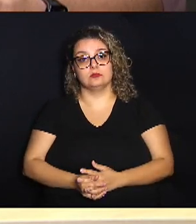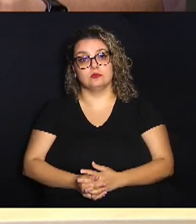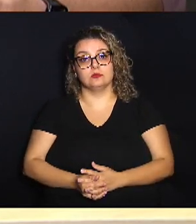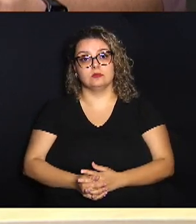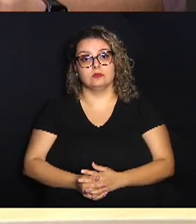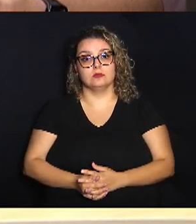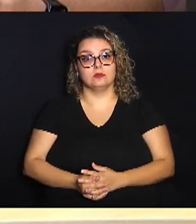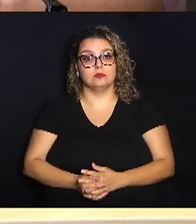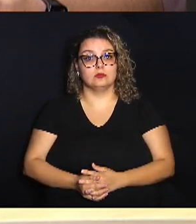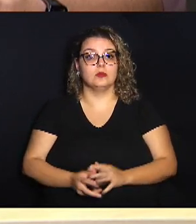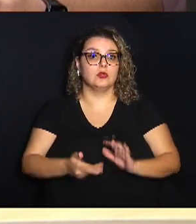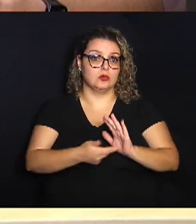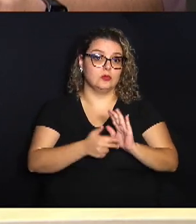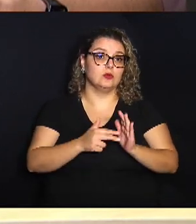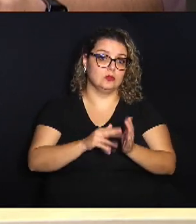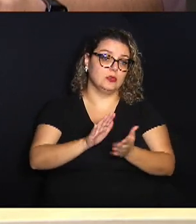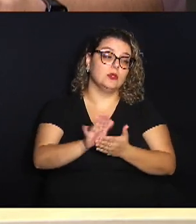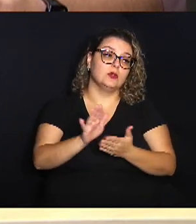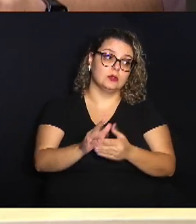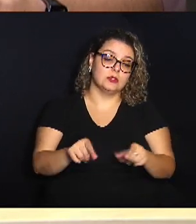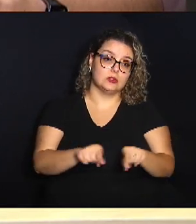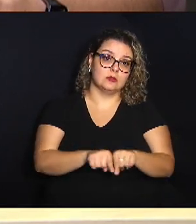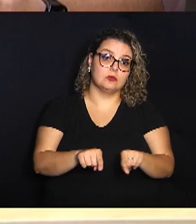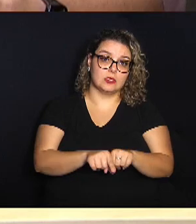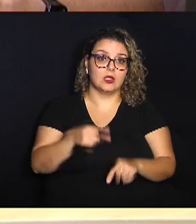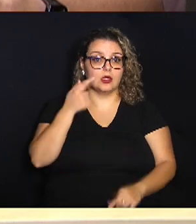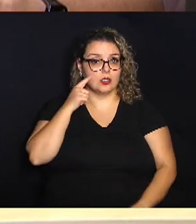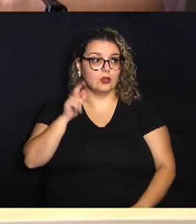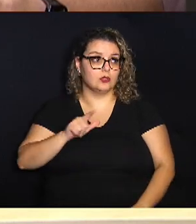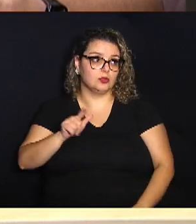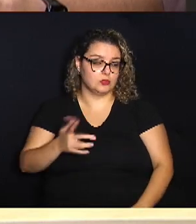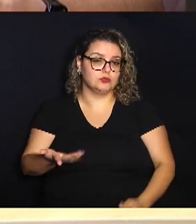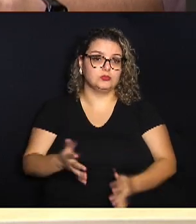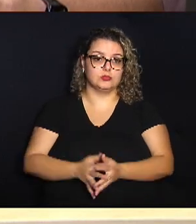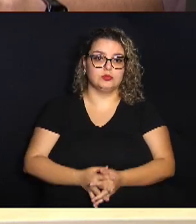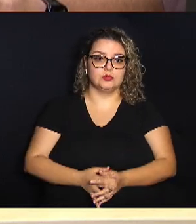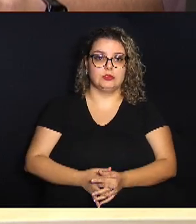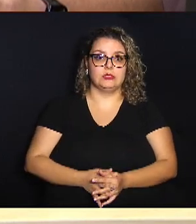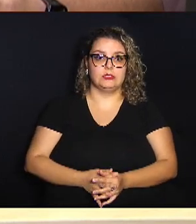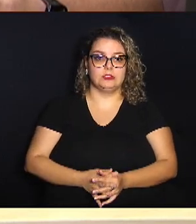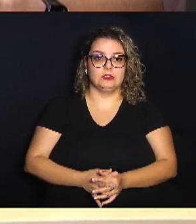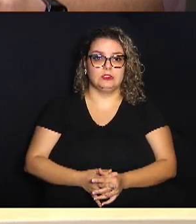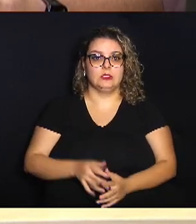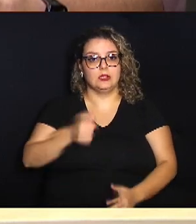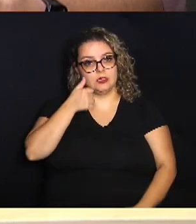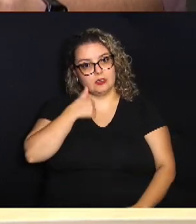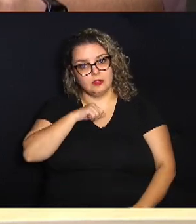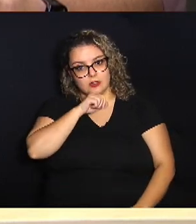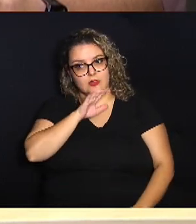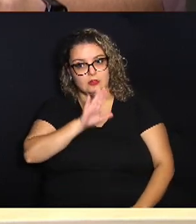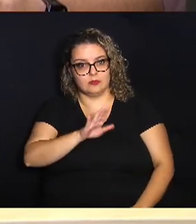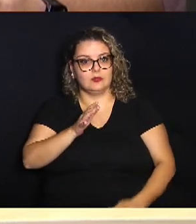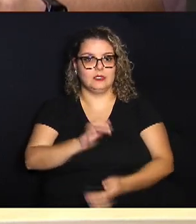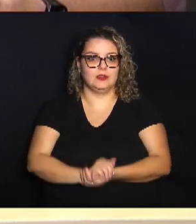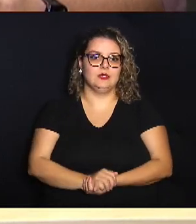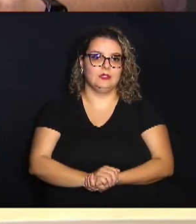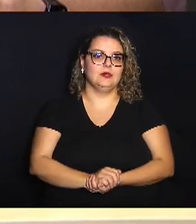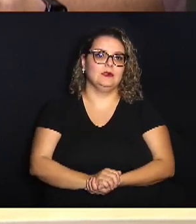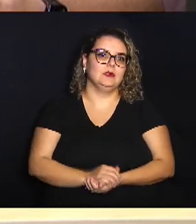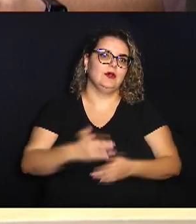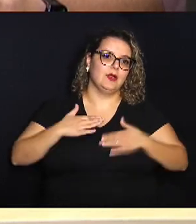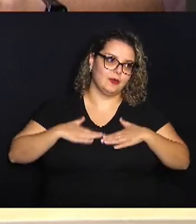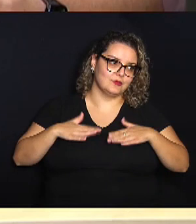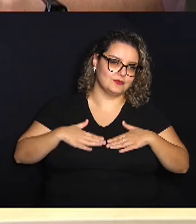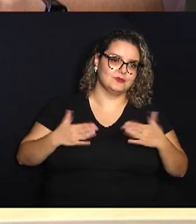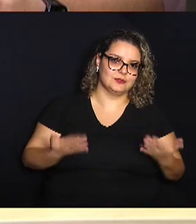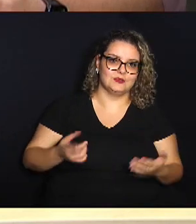forma significativa os custos também. É óbvio que deixando a mãe no canto lá, aproveitando,